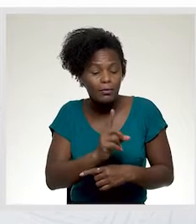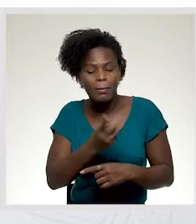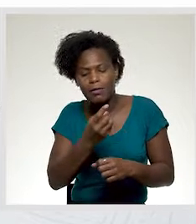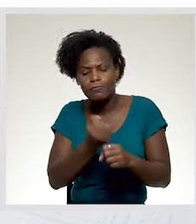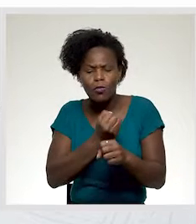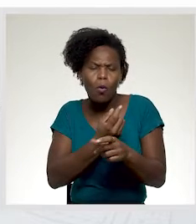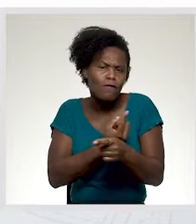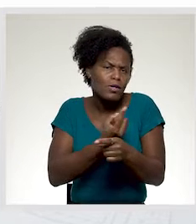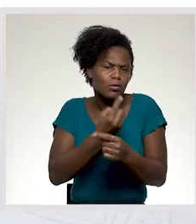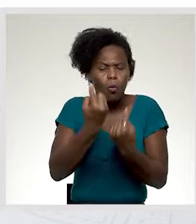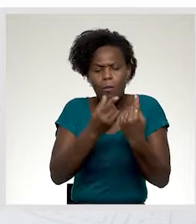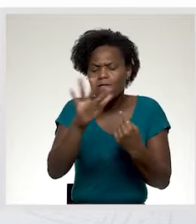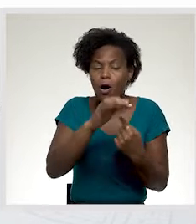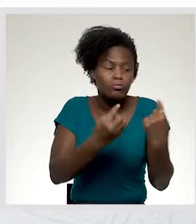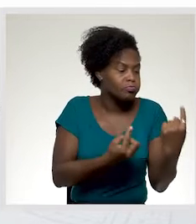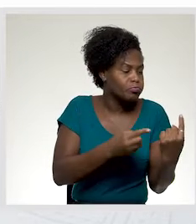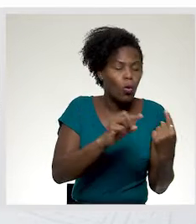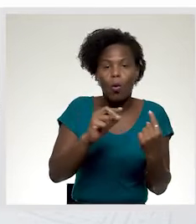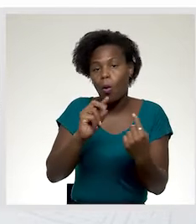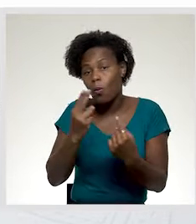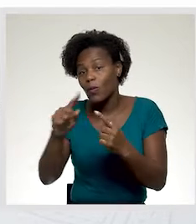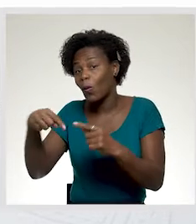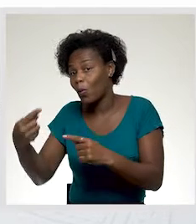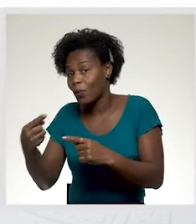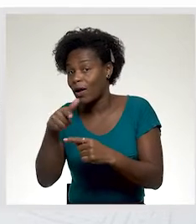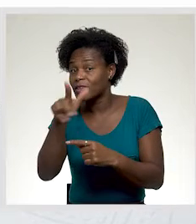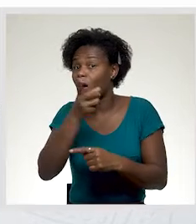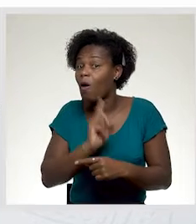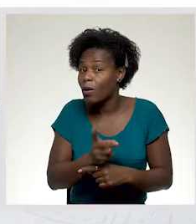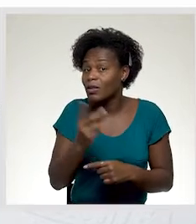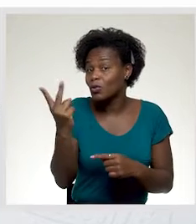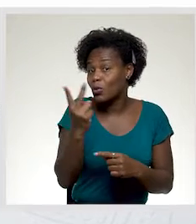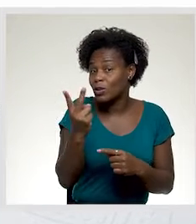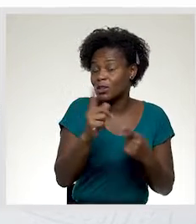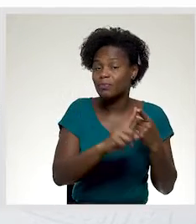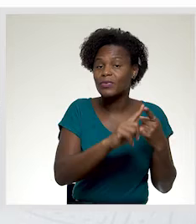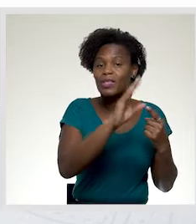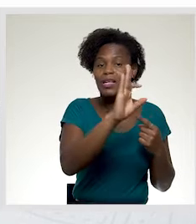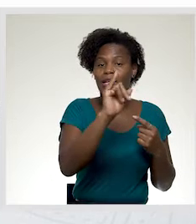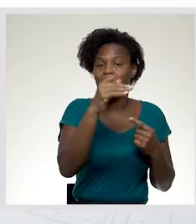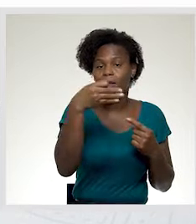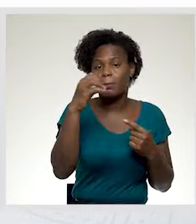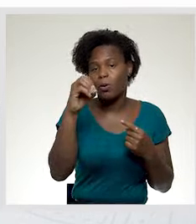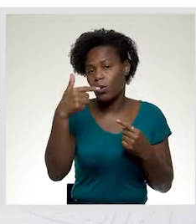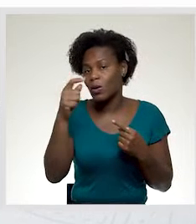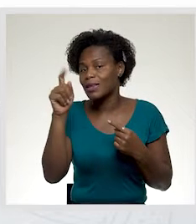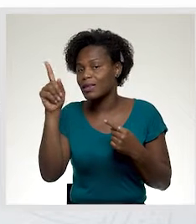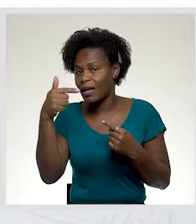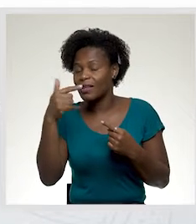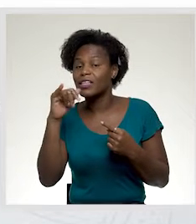ou de outra. Essas ordens são de dois tipos, hipotéticas ou